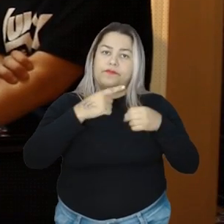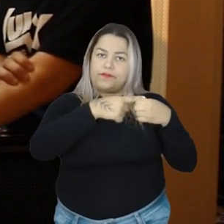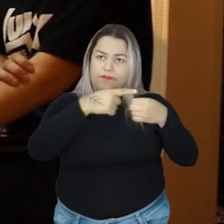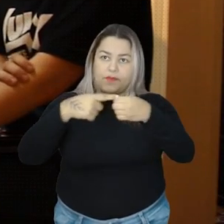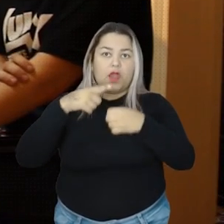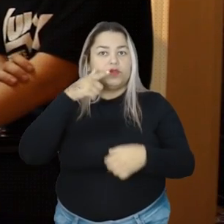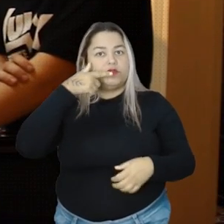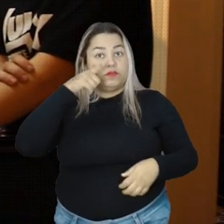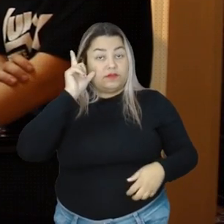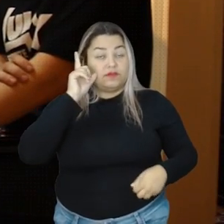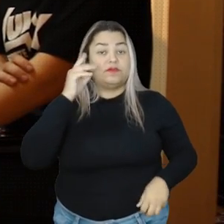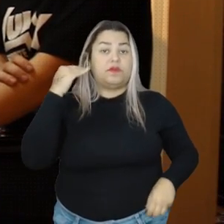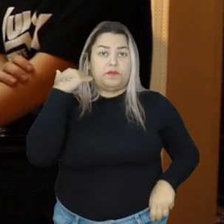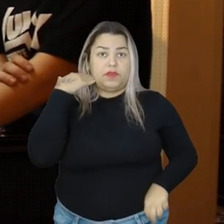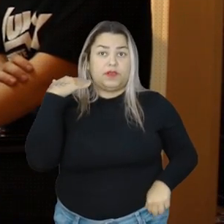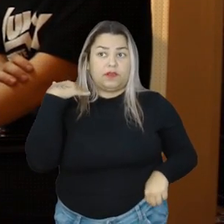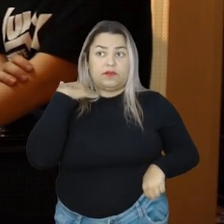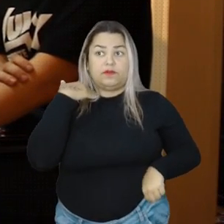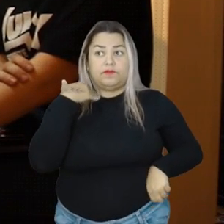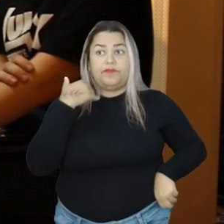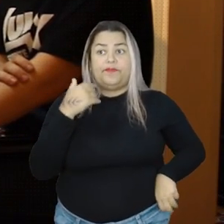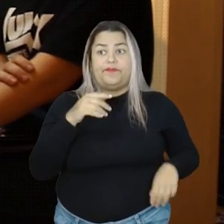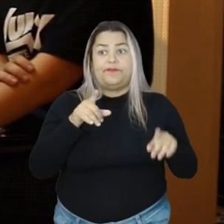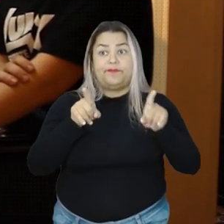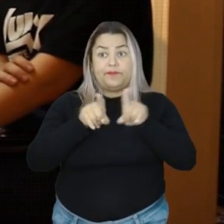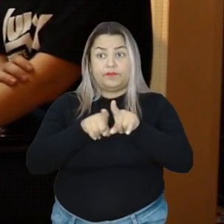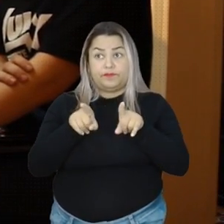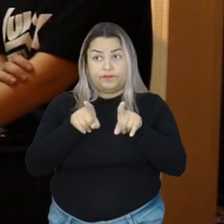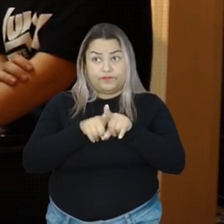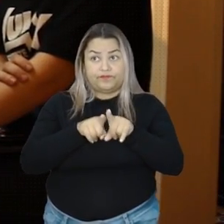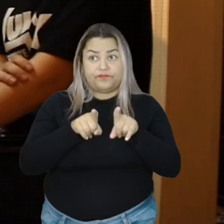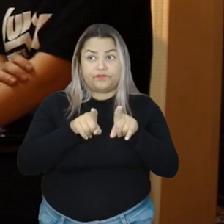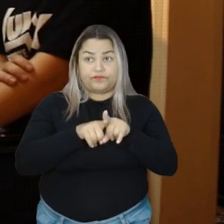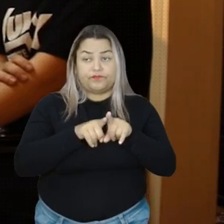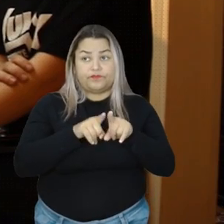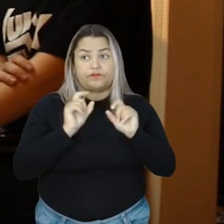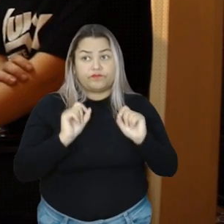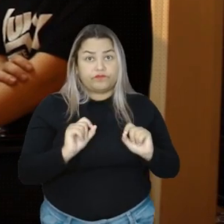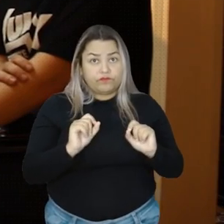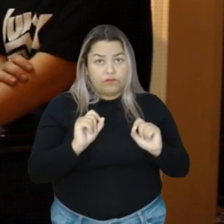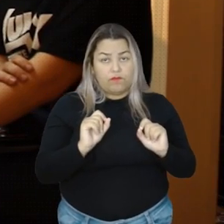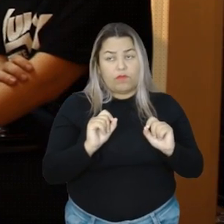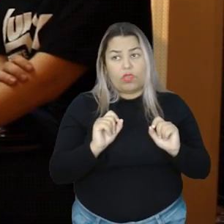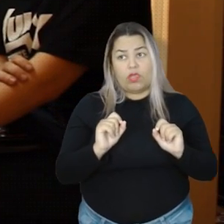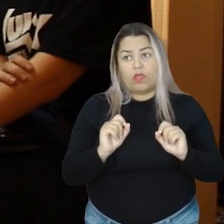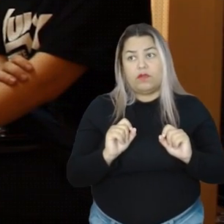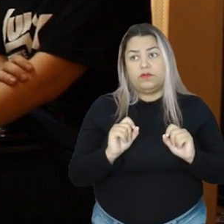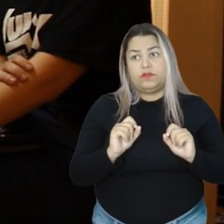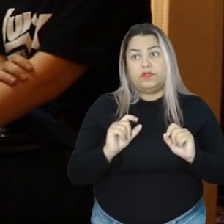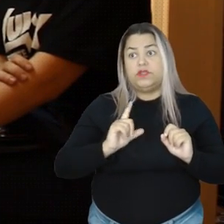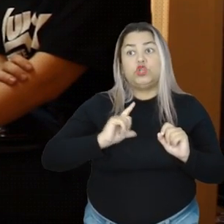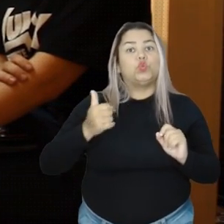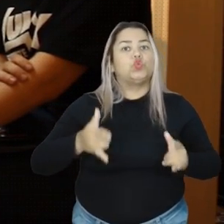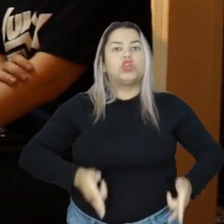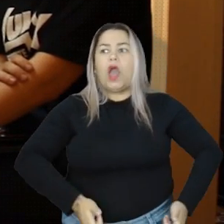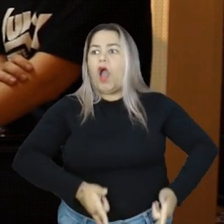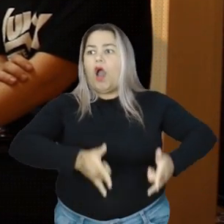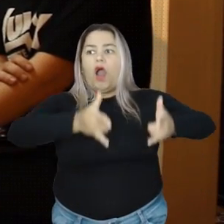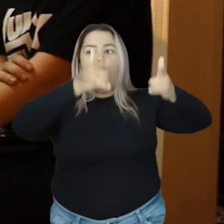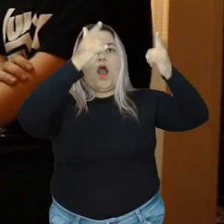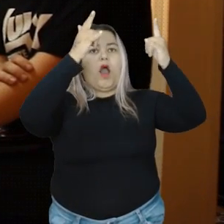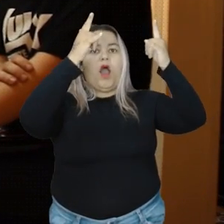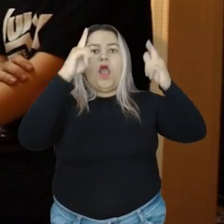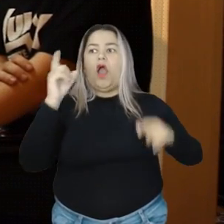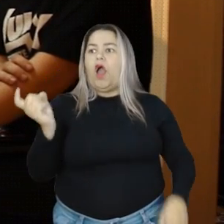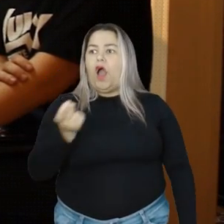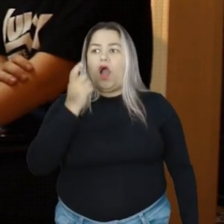bancário. Então eu conheci a cidade, de certa forma, na palma da mão. Né. Mas era uma cidade que não tinha prédios altos, né,